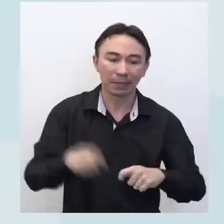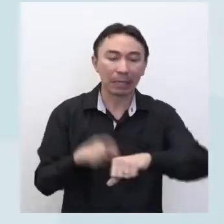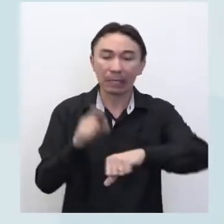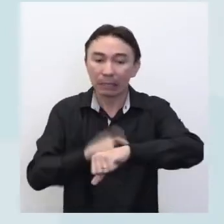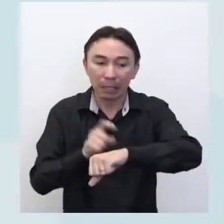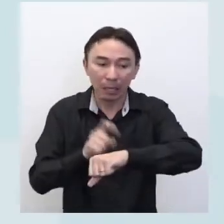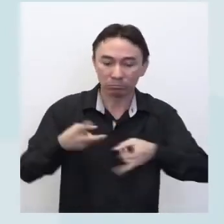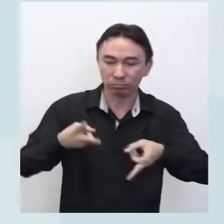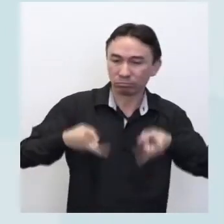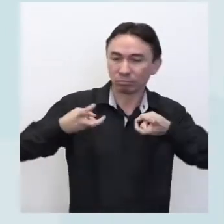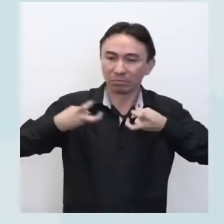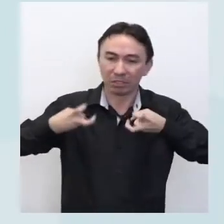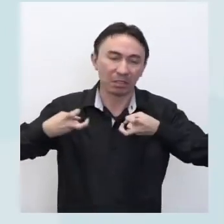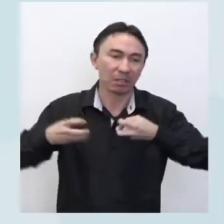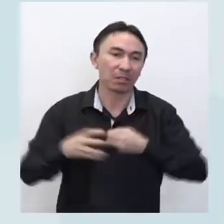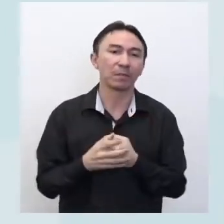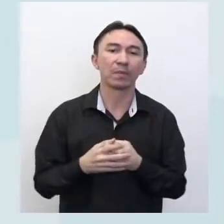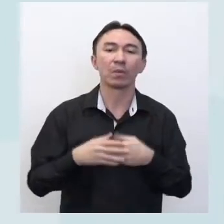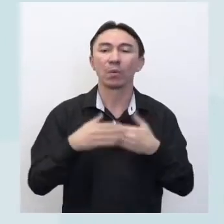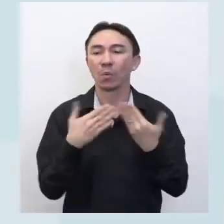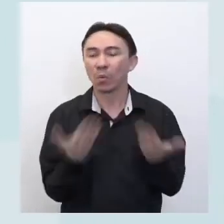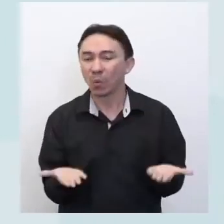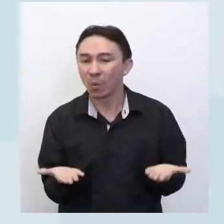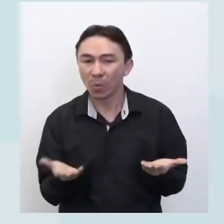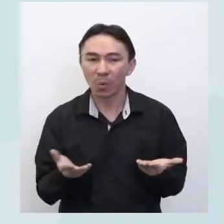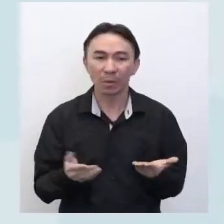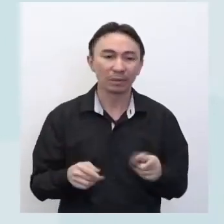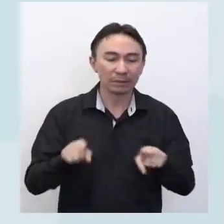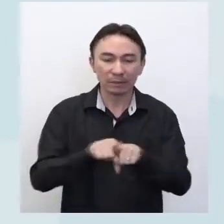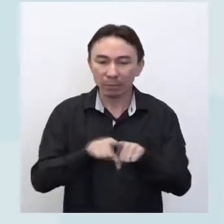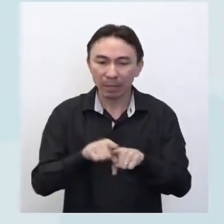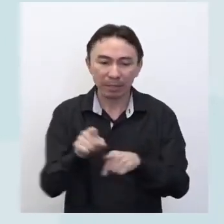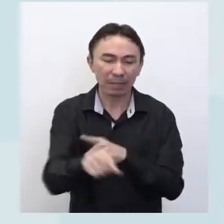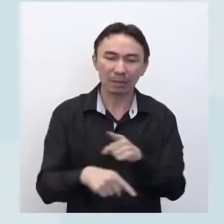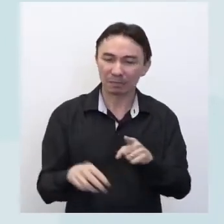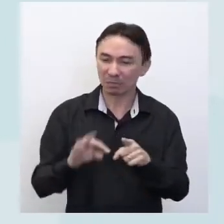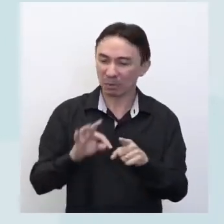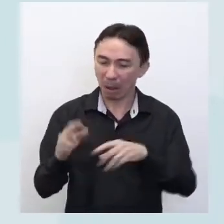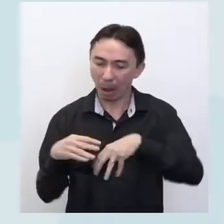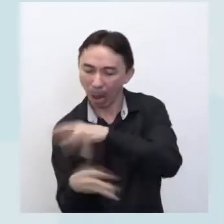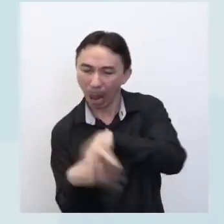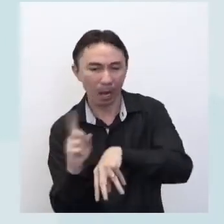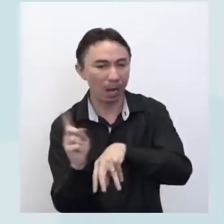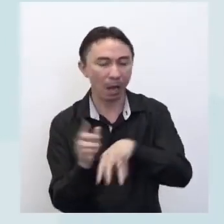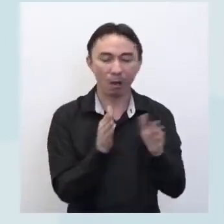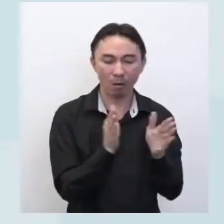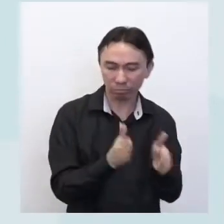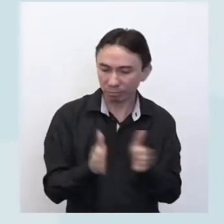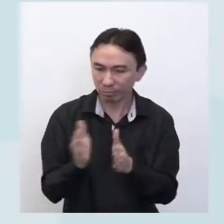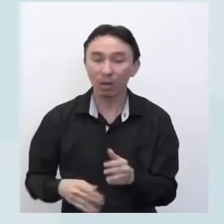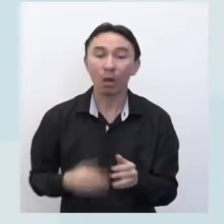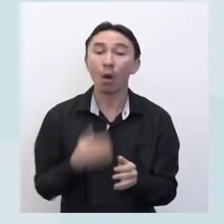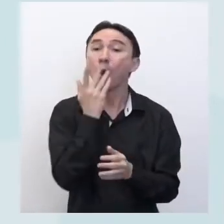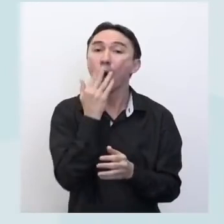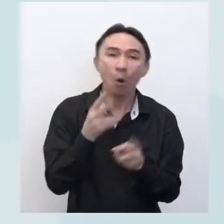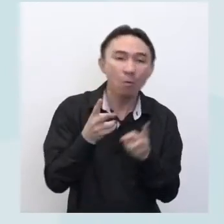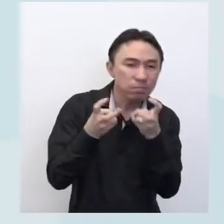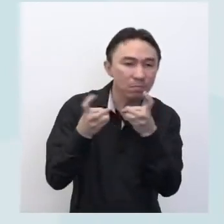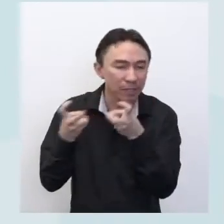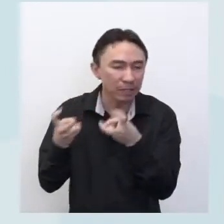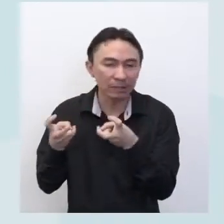seria a capacidade de relação da ordem das coisas, percepção das cores, capacidade de